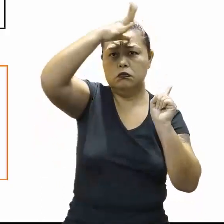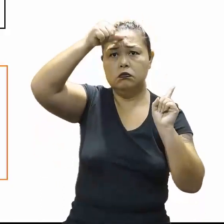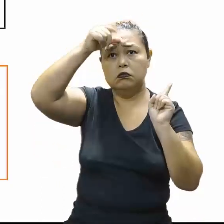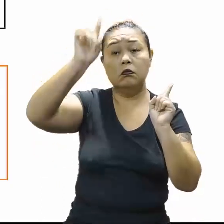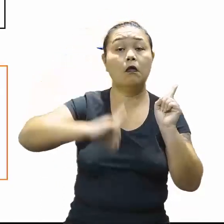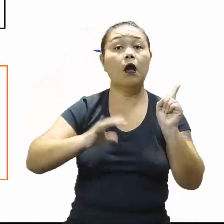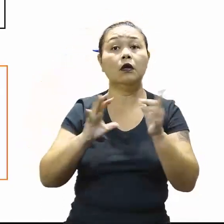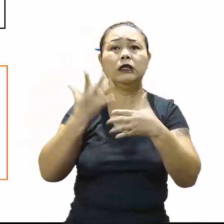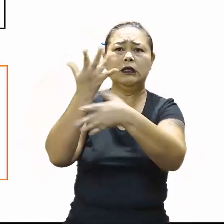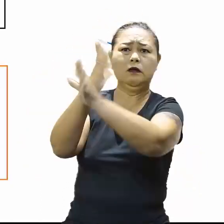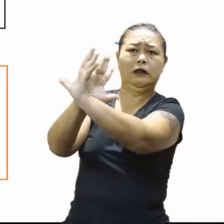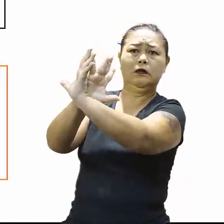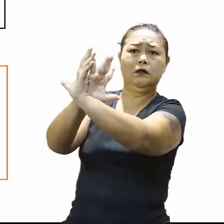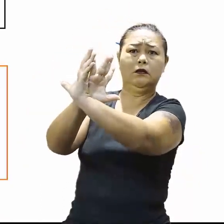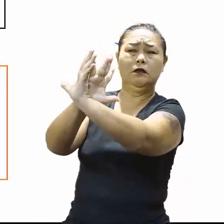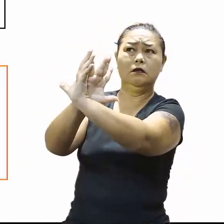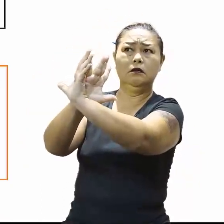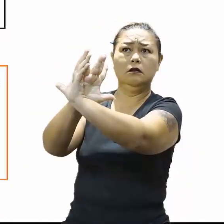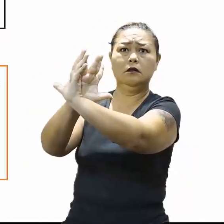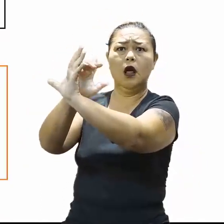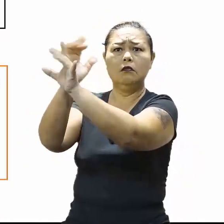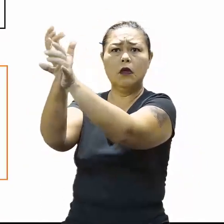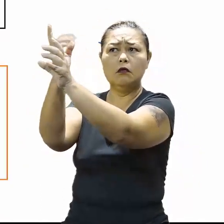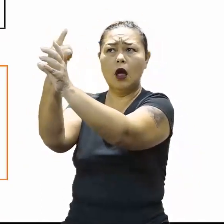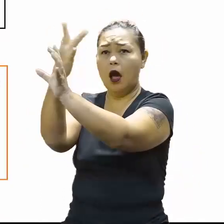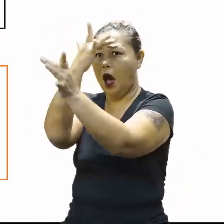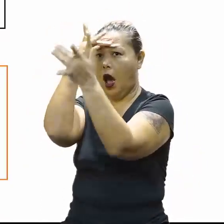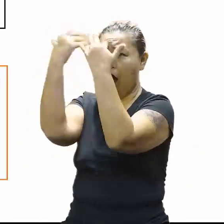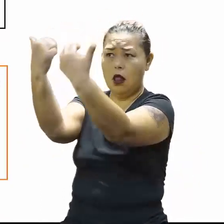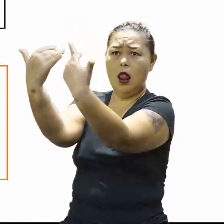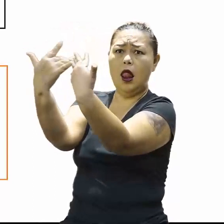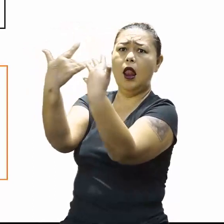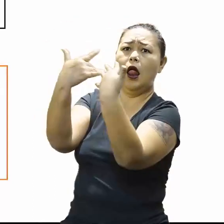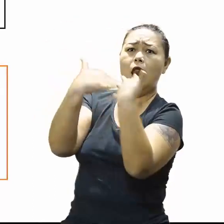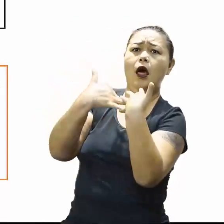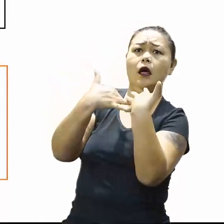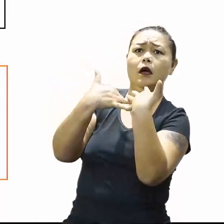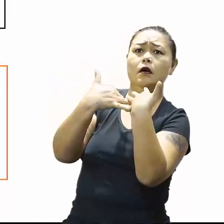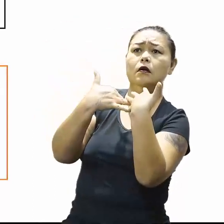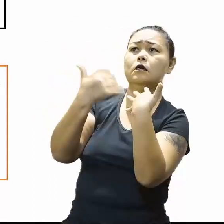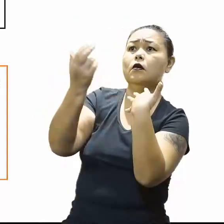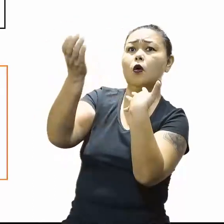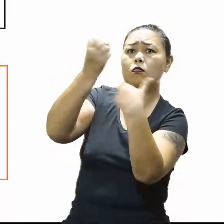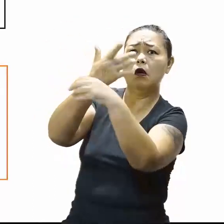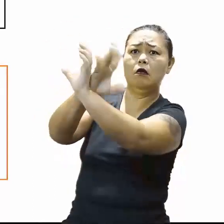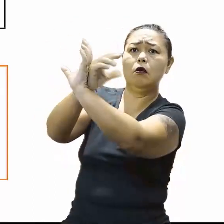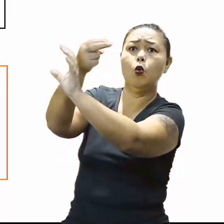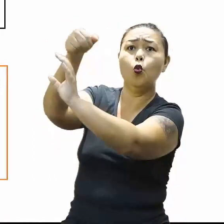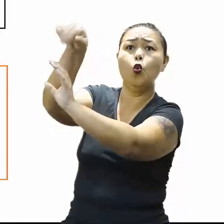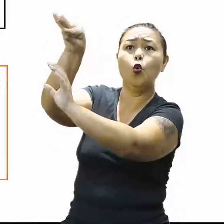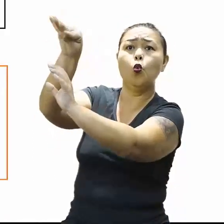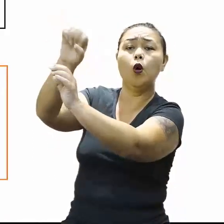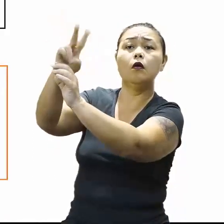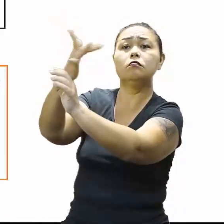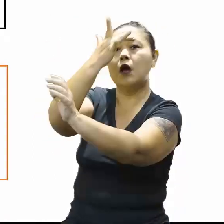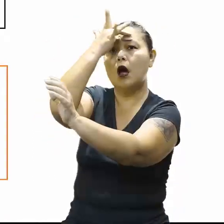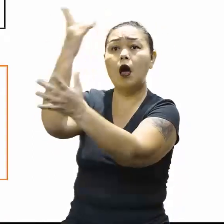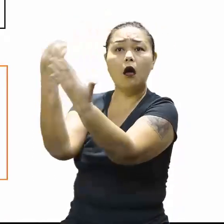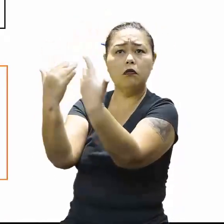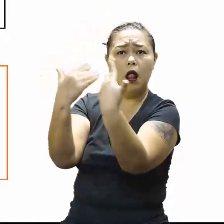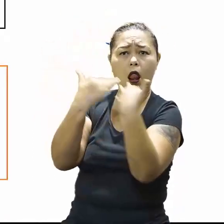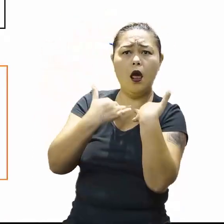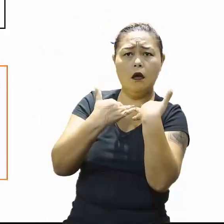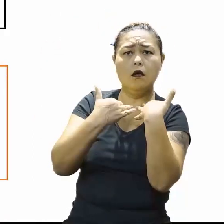A seca, ela trouxe o primeiro ciclo da borracha, seca do Nordeste, trouxe nordestinos para o primeiro ciclo da